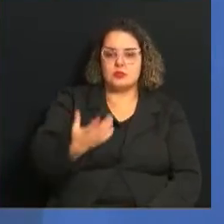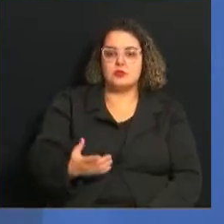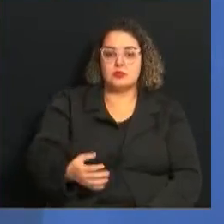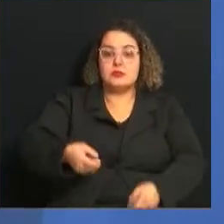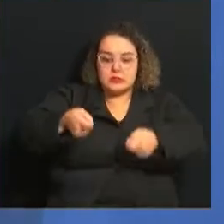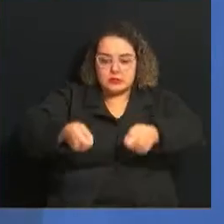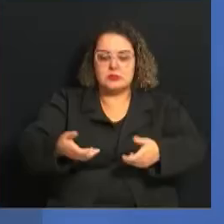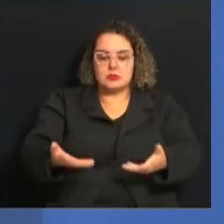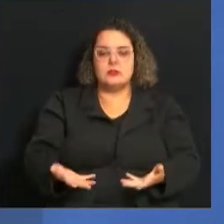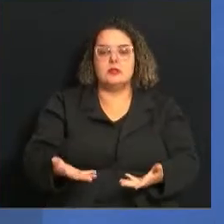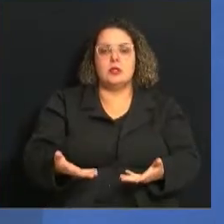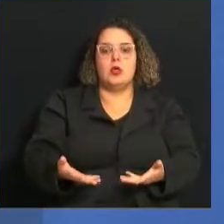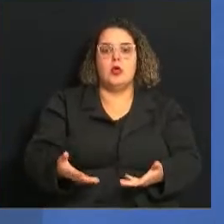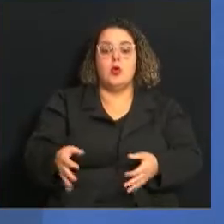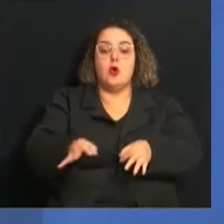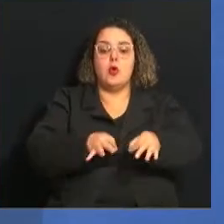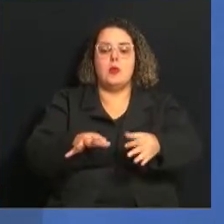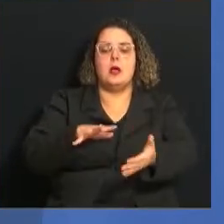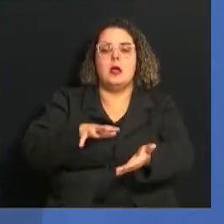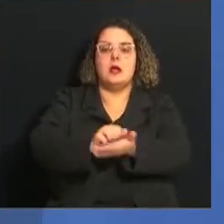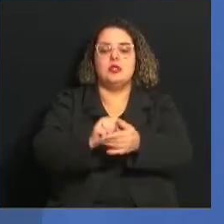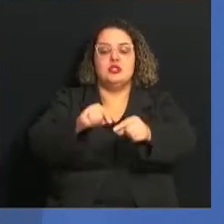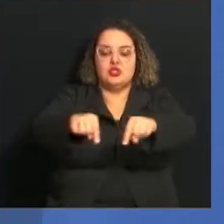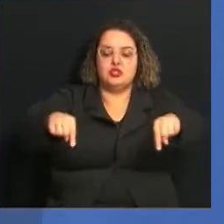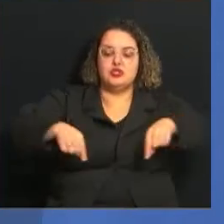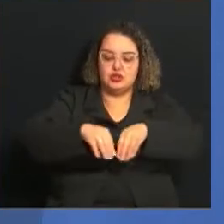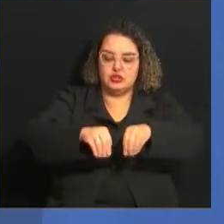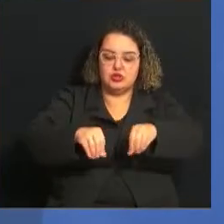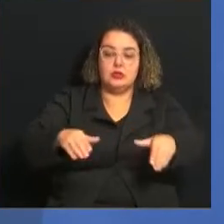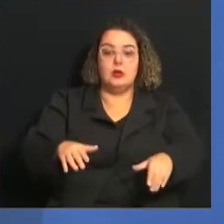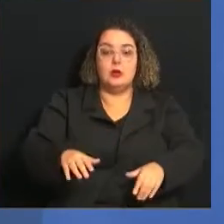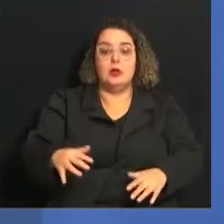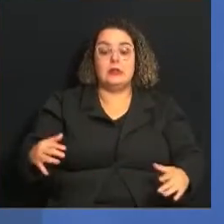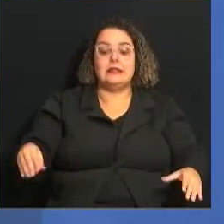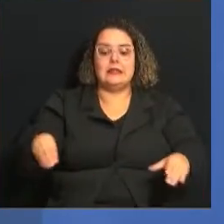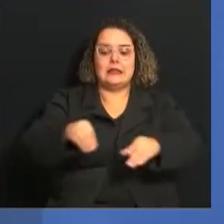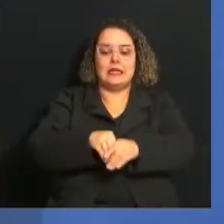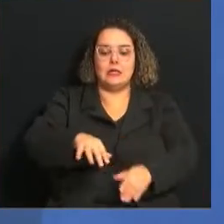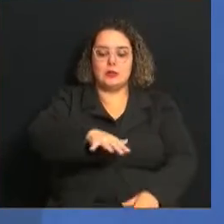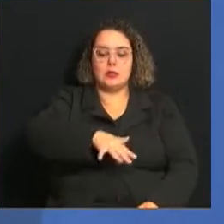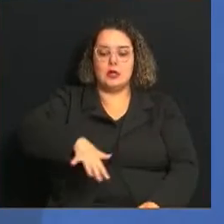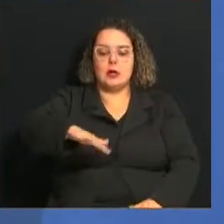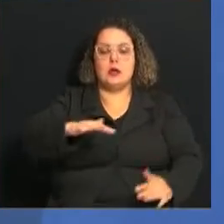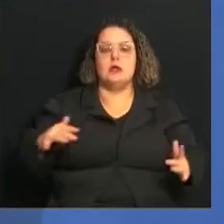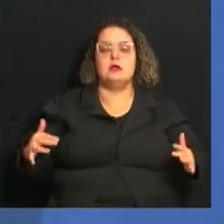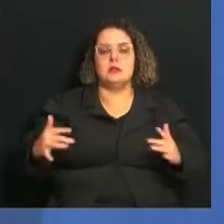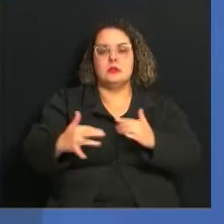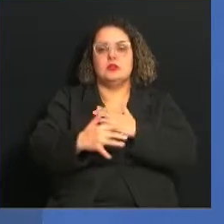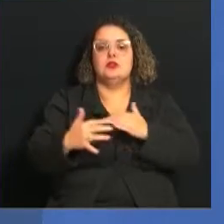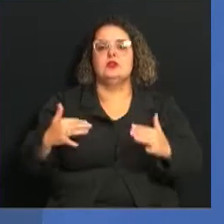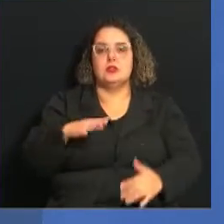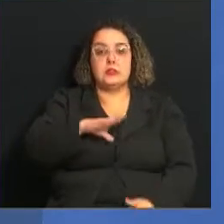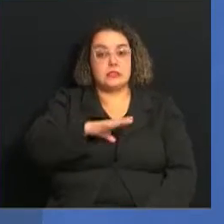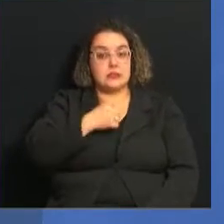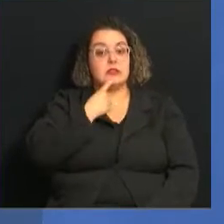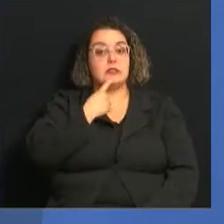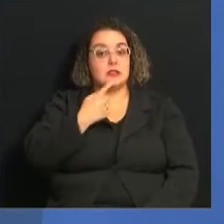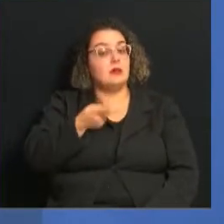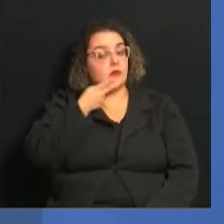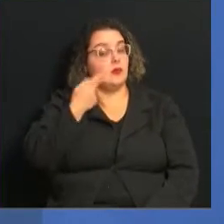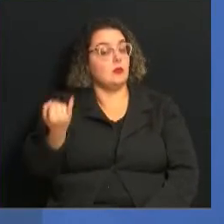de cadastramento espontâneo de glebas situadas no perímetro urbano em Campinas. Ele falou da importância dessa